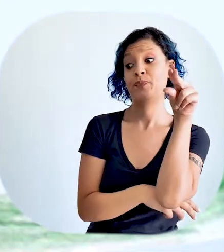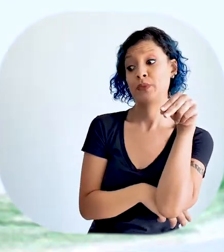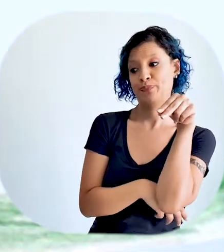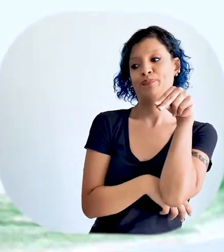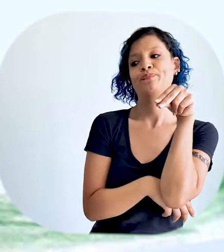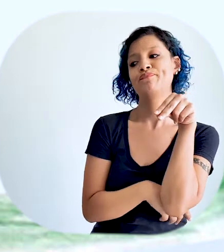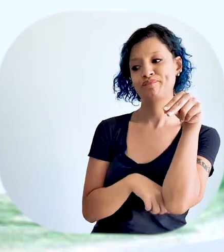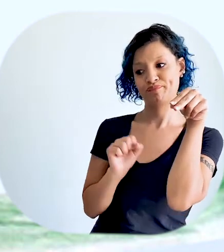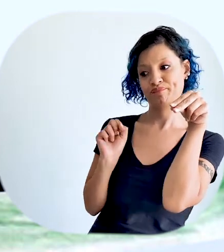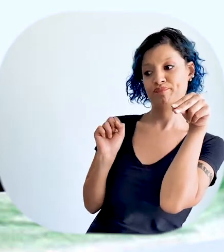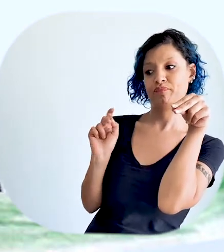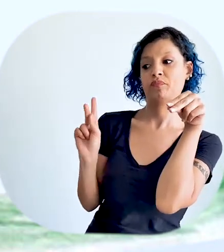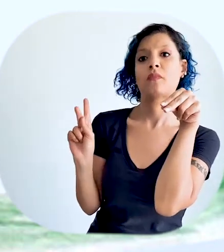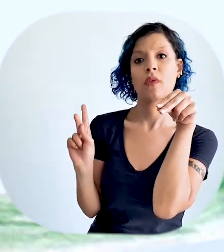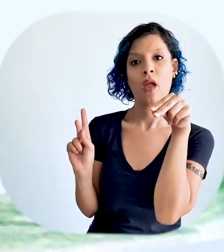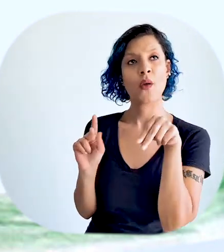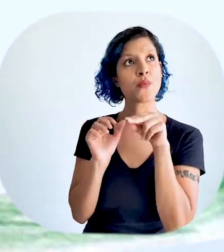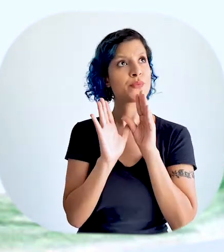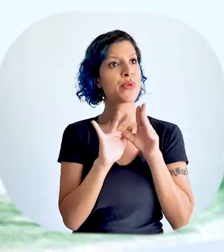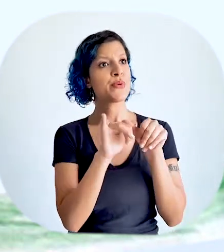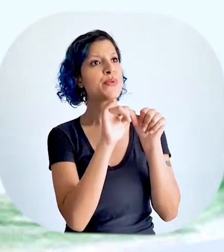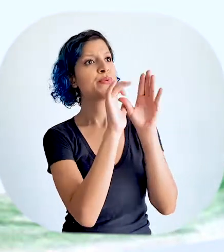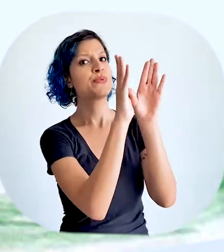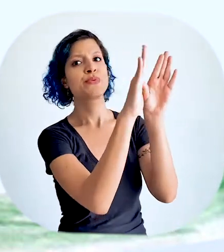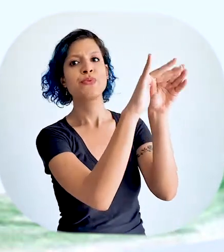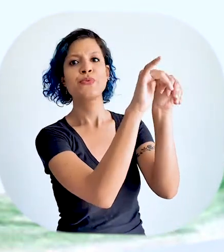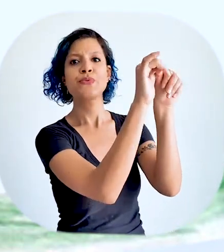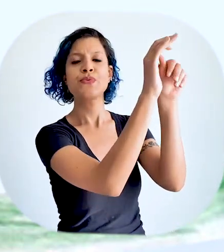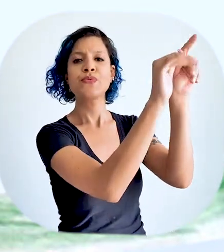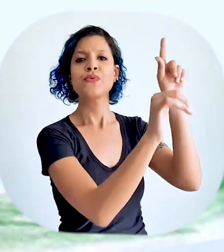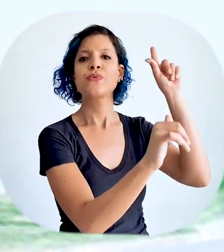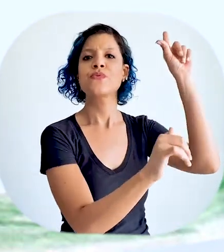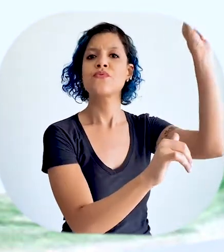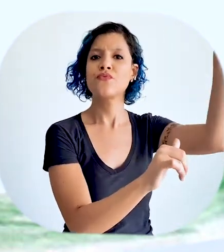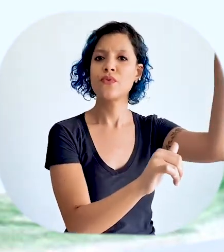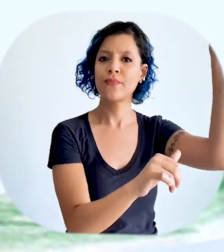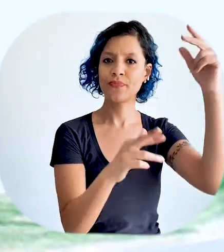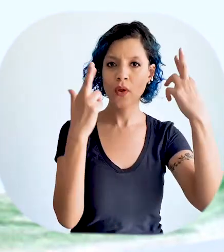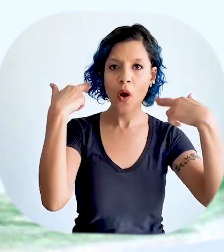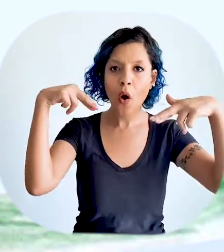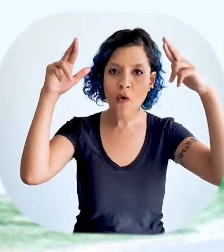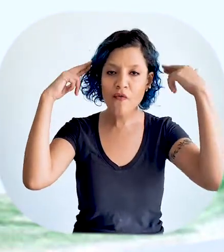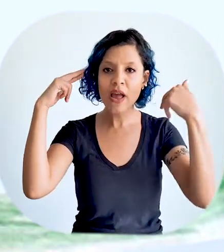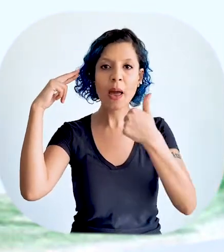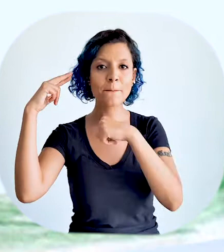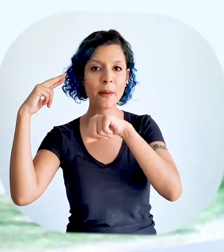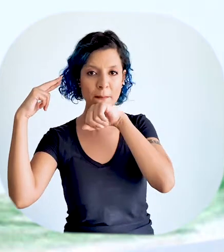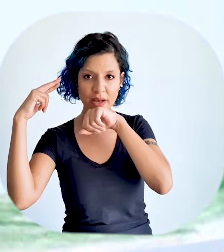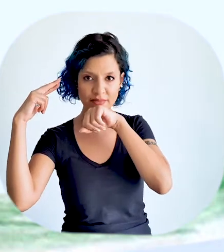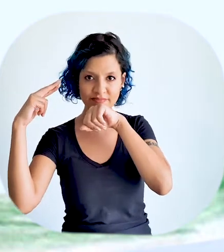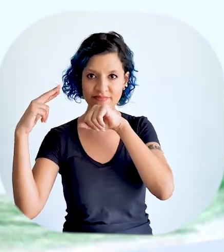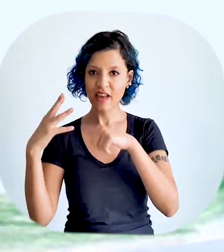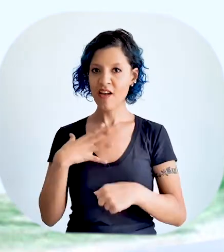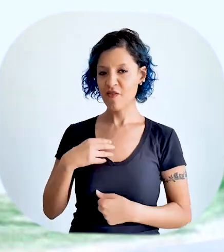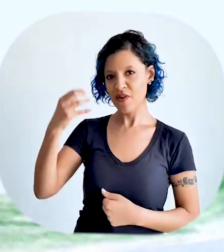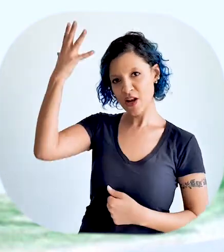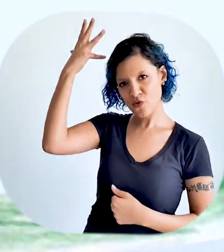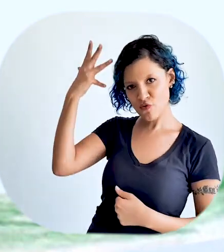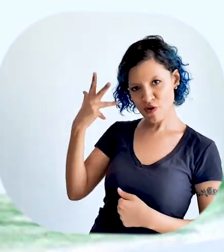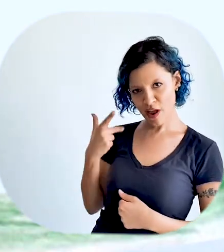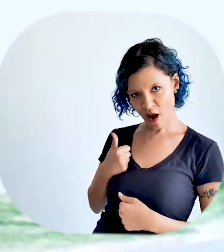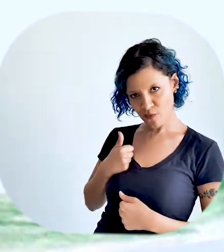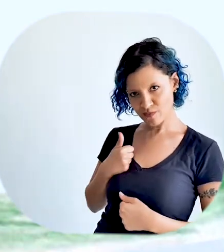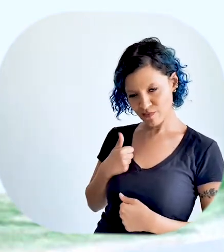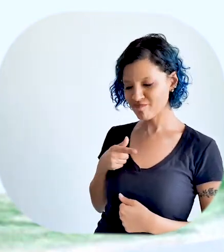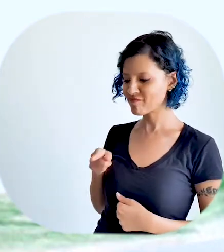e deixou a mamãe ovelha com o seu bebê leão. Nessa noite, ela o batizou. Bé, vai se